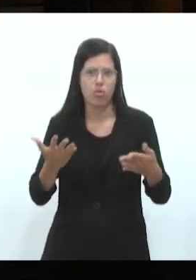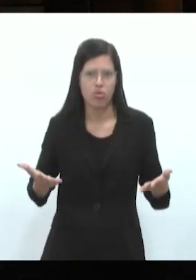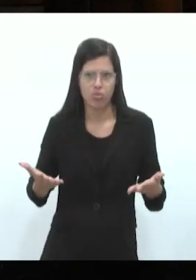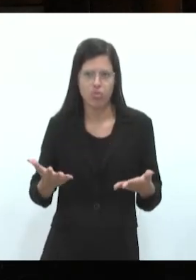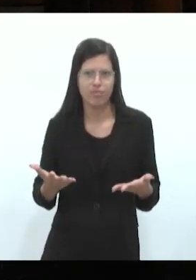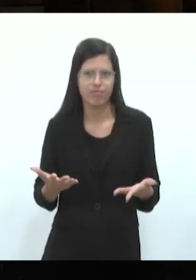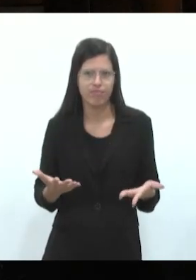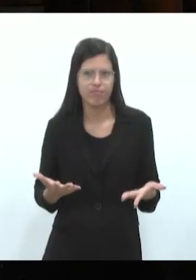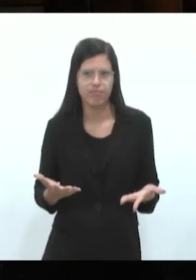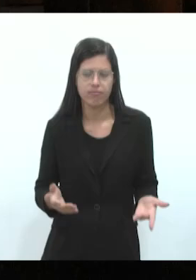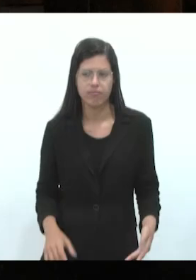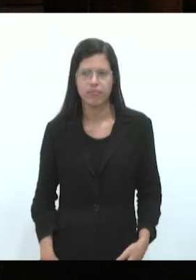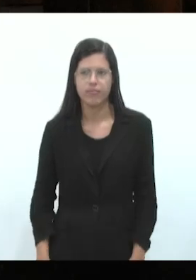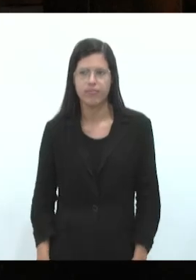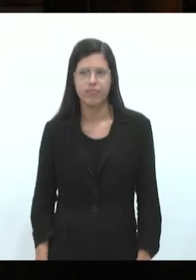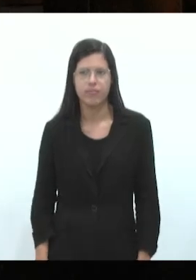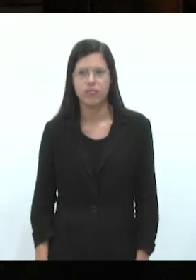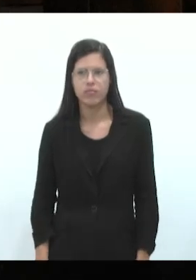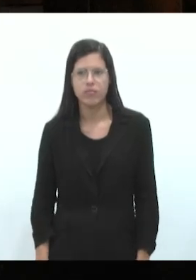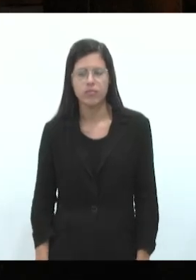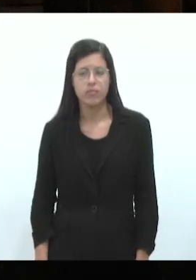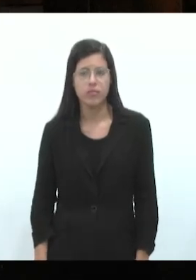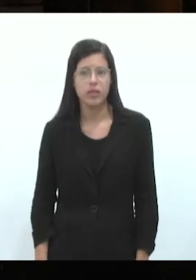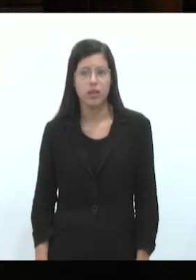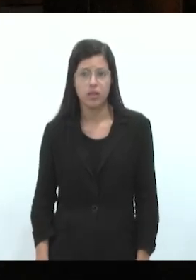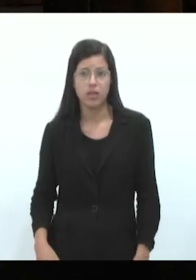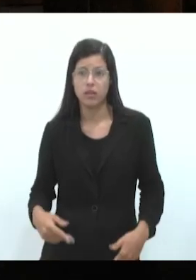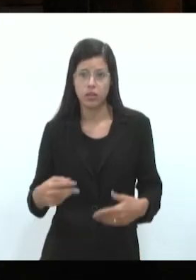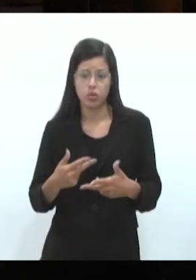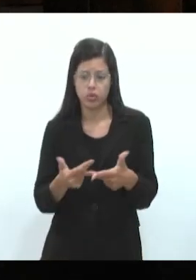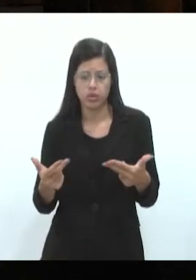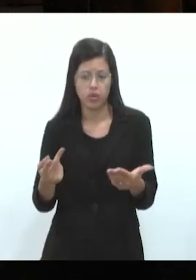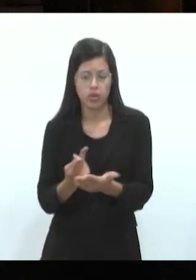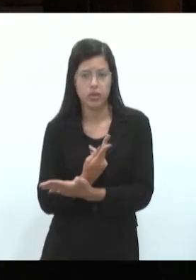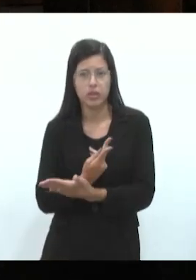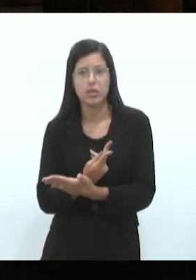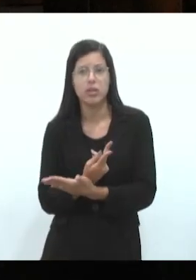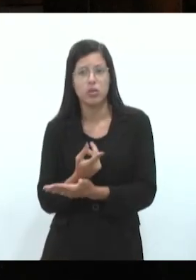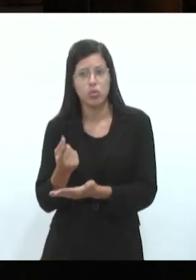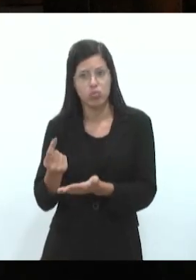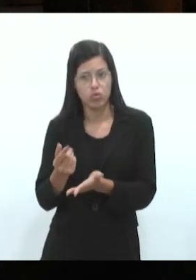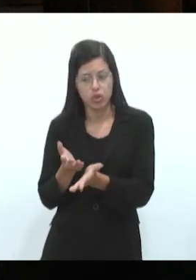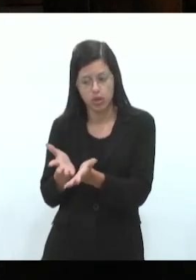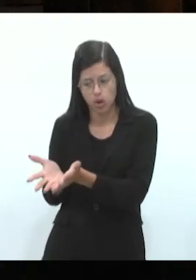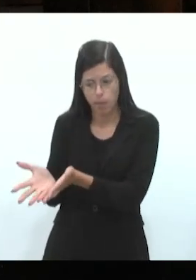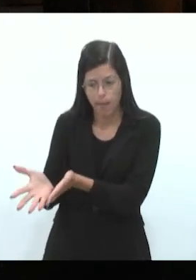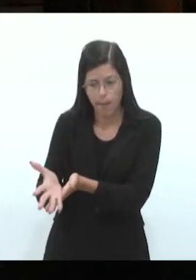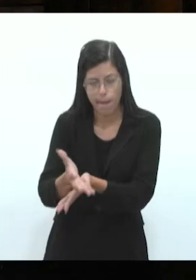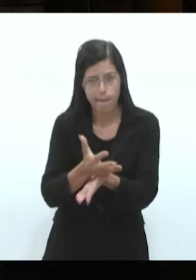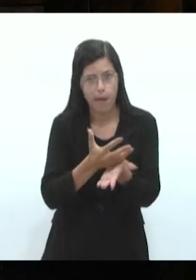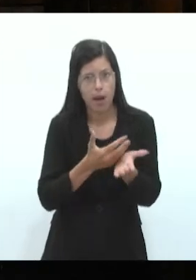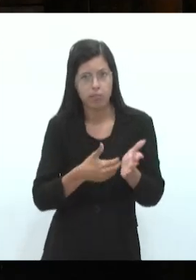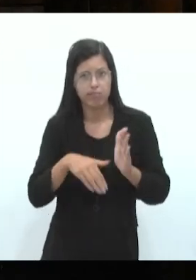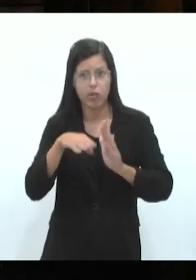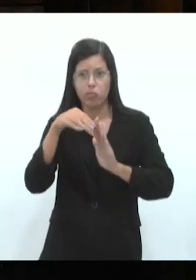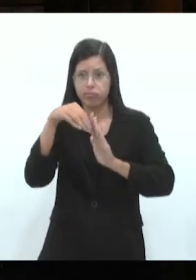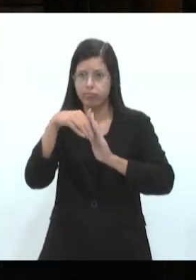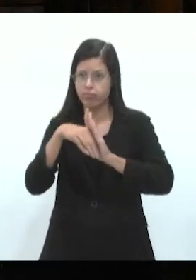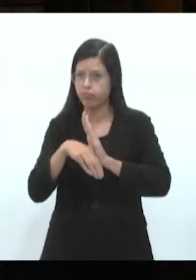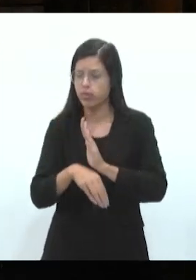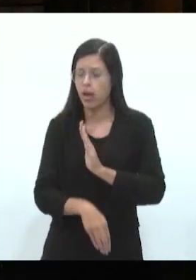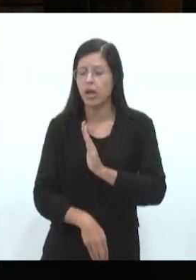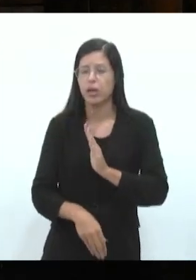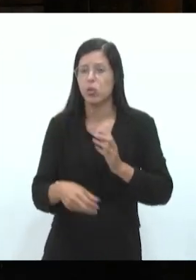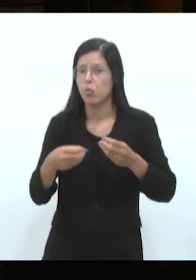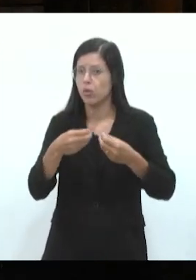E com esse estado de coisas que está, cada vez as receitas vão estar mais prejudicadas. E